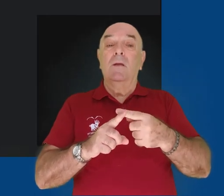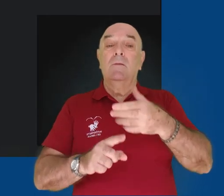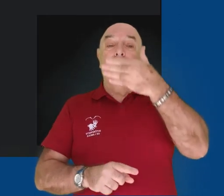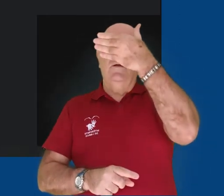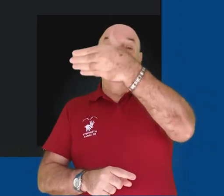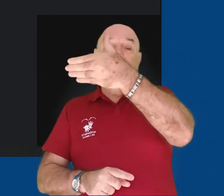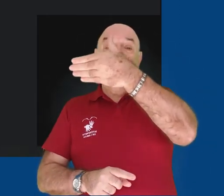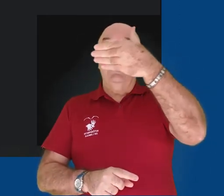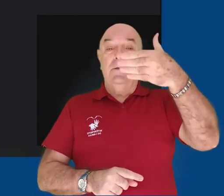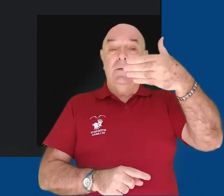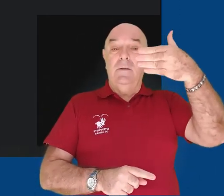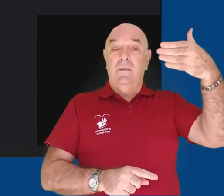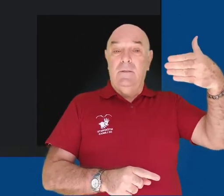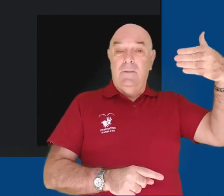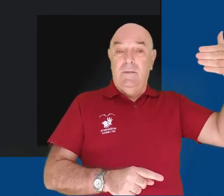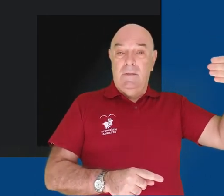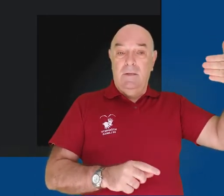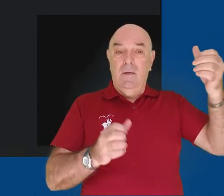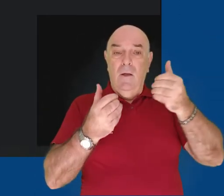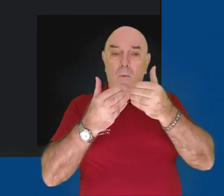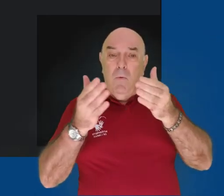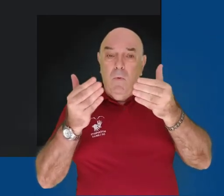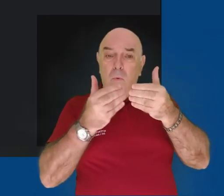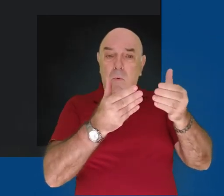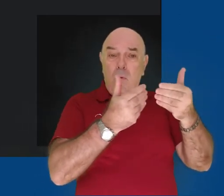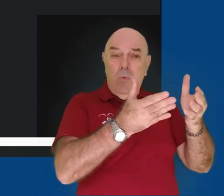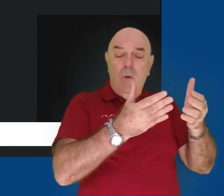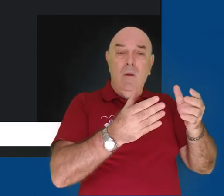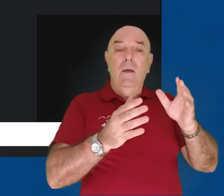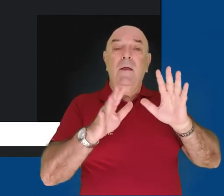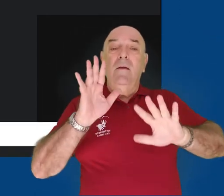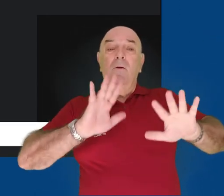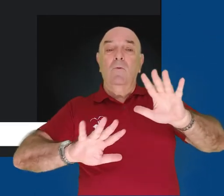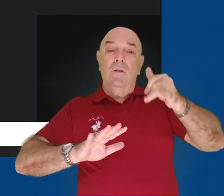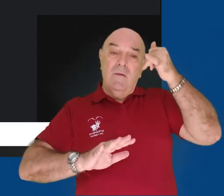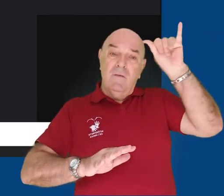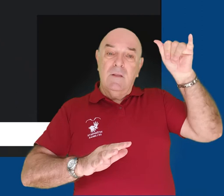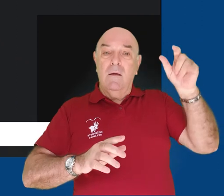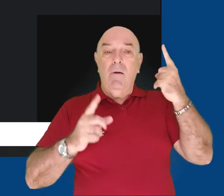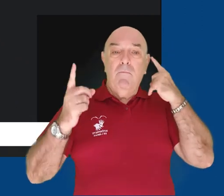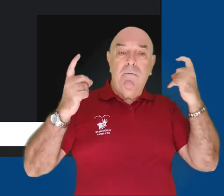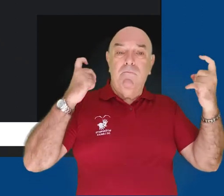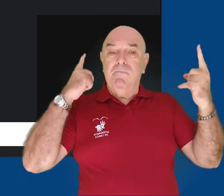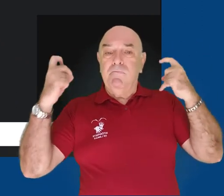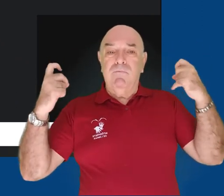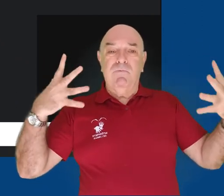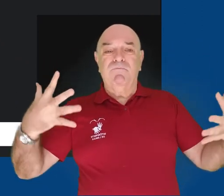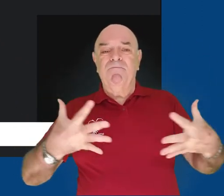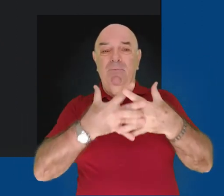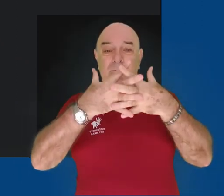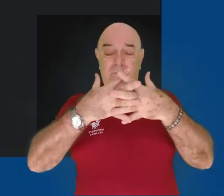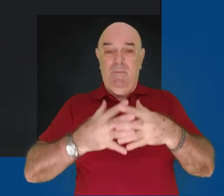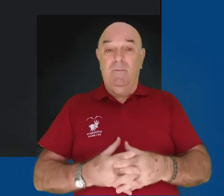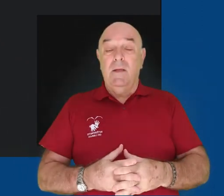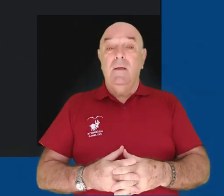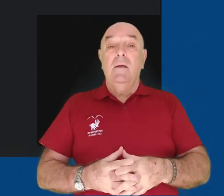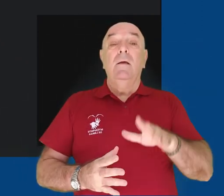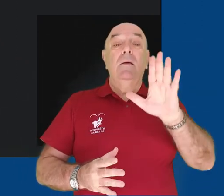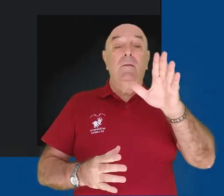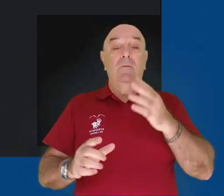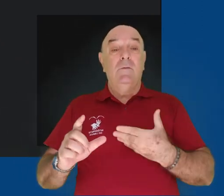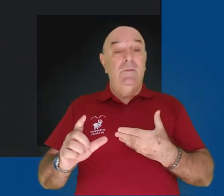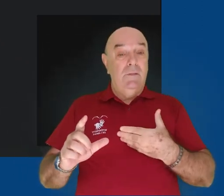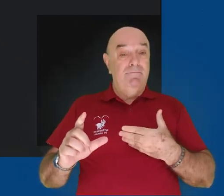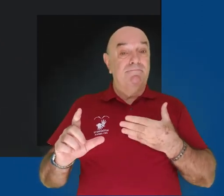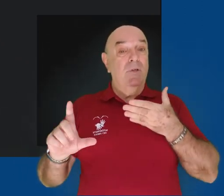a sinalização quando várias Abas de reunião estão abertas para que o som de uma não interfiram na outra ao